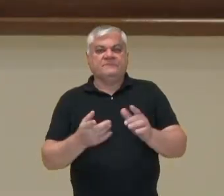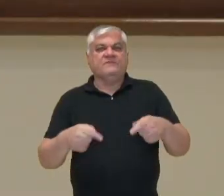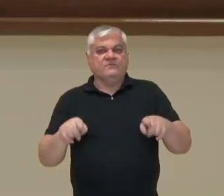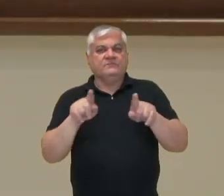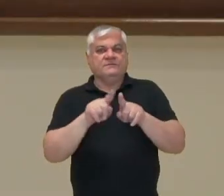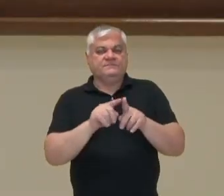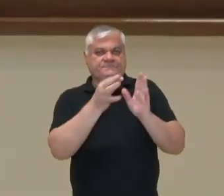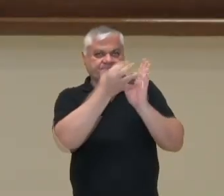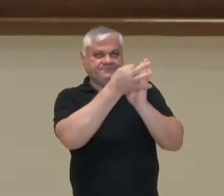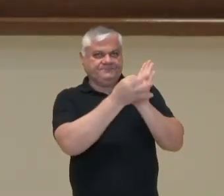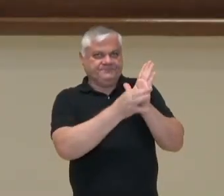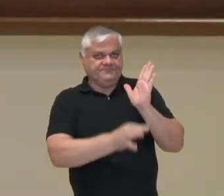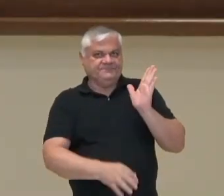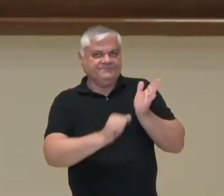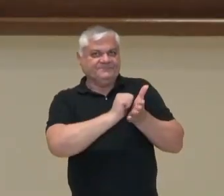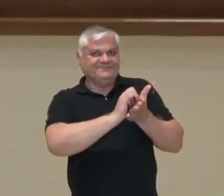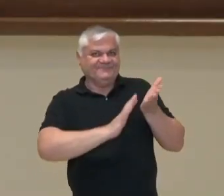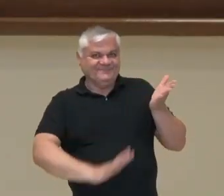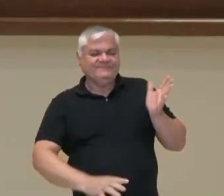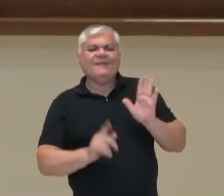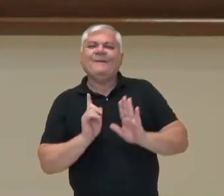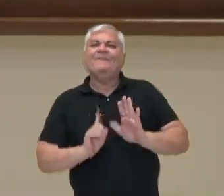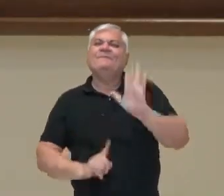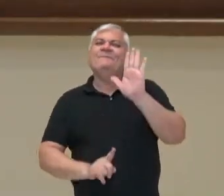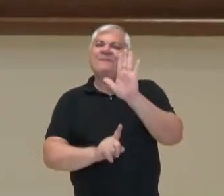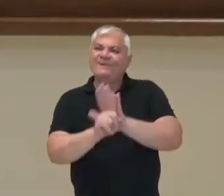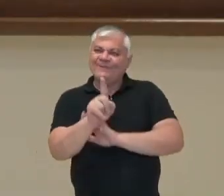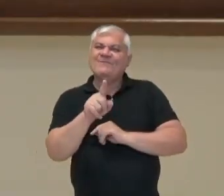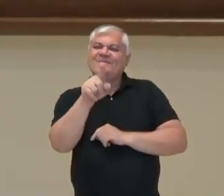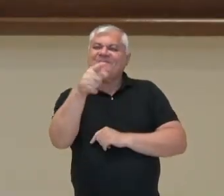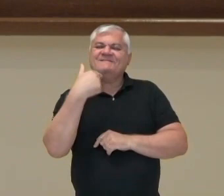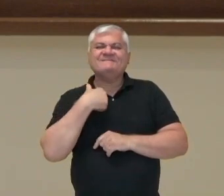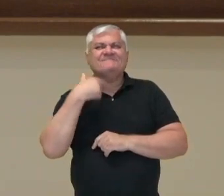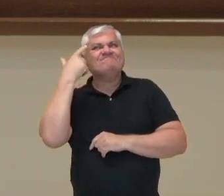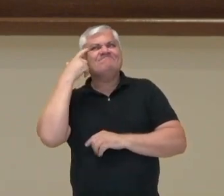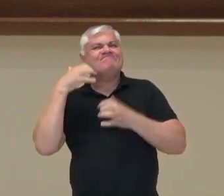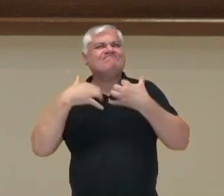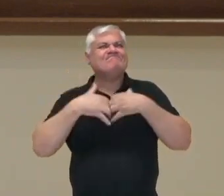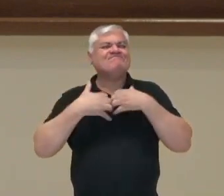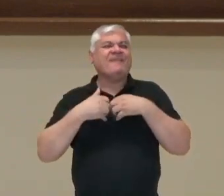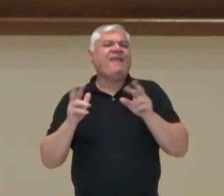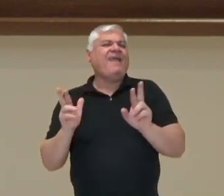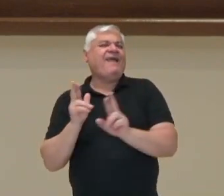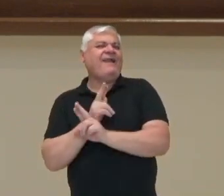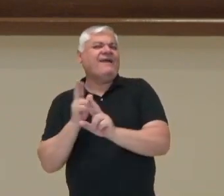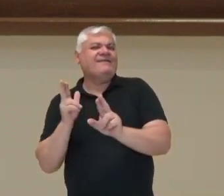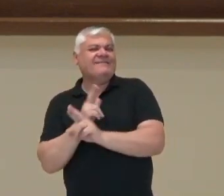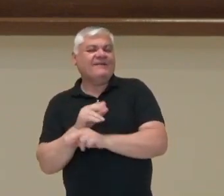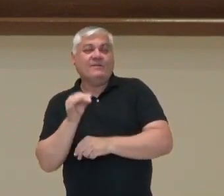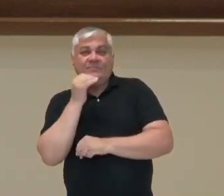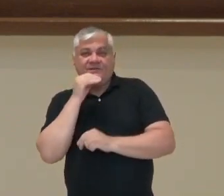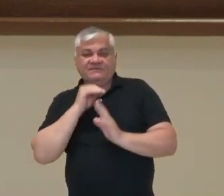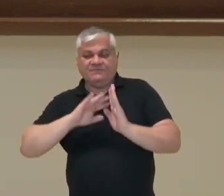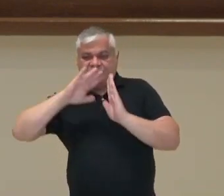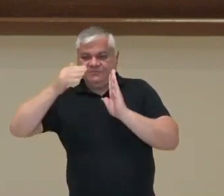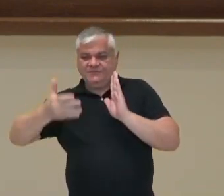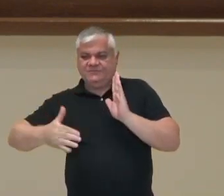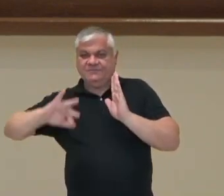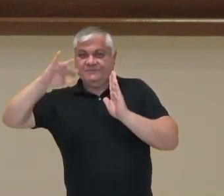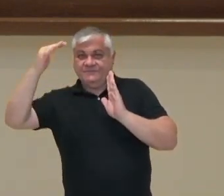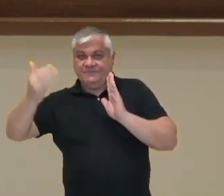Voltamos para a correção da atividade, então ficou uma perguntinha ali que vocês tinham que estabelecer a relação entre o relevo e